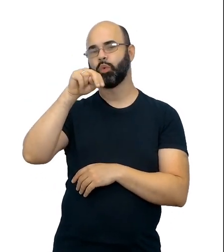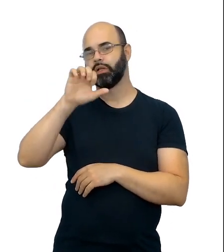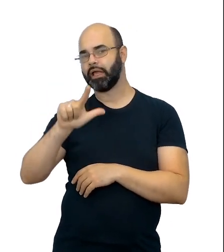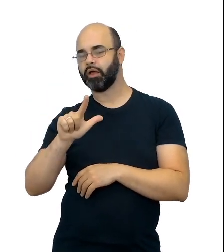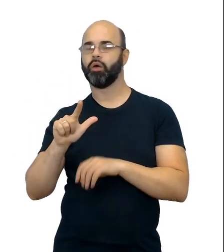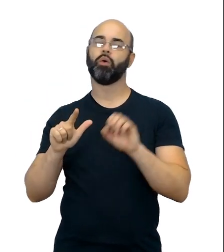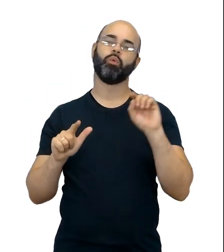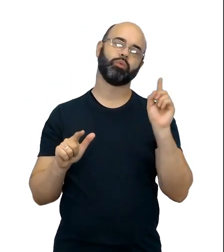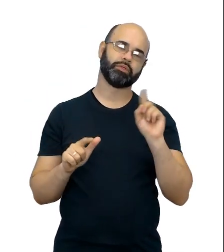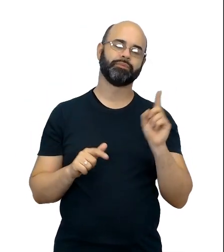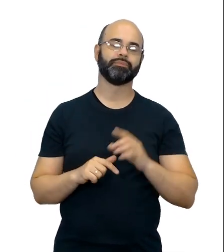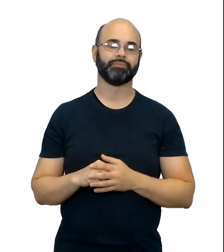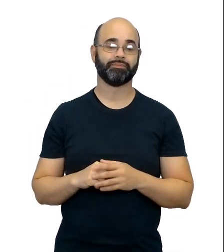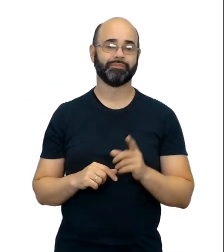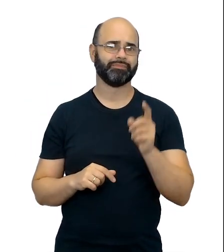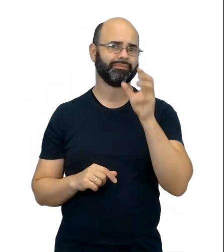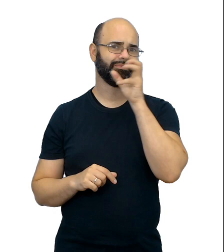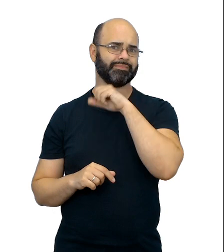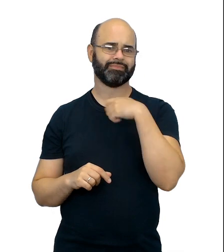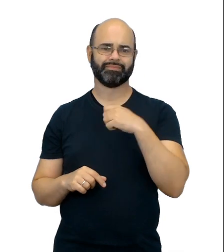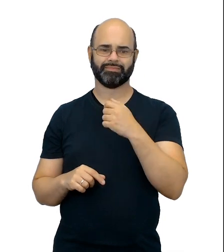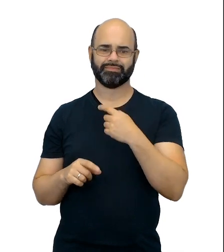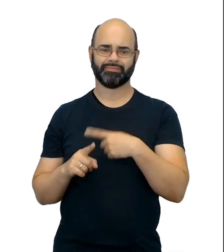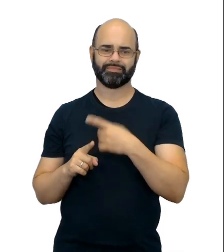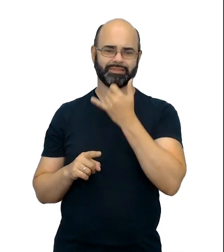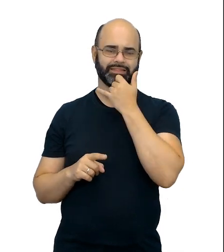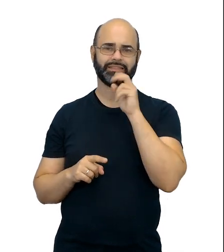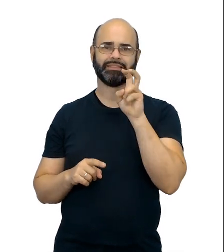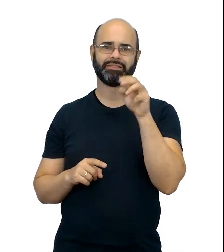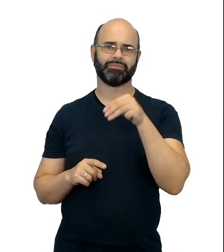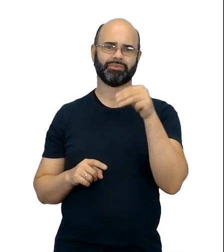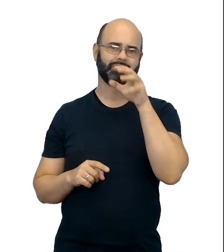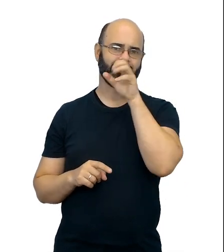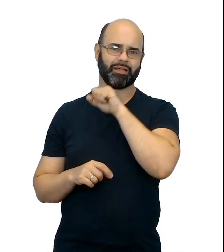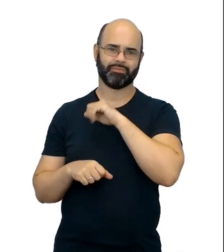passar mais rapidamente, que eu só tenho mais 5 minutos para conversar com